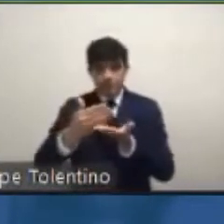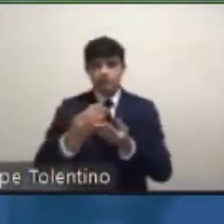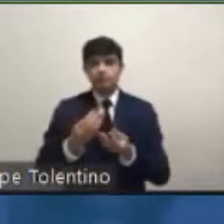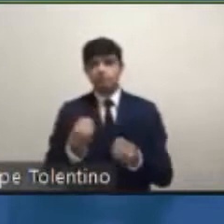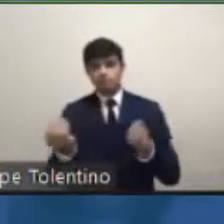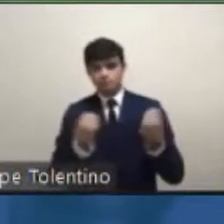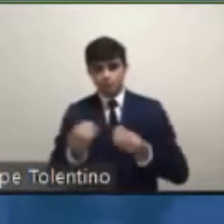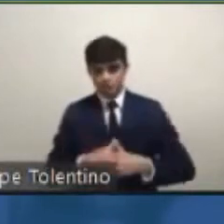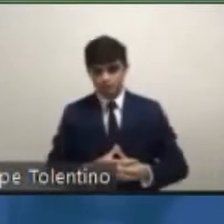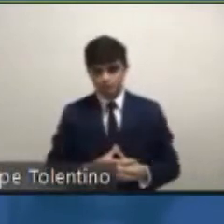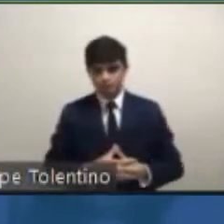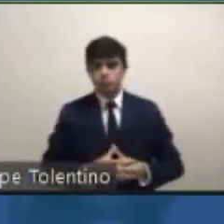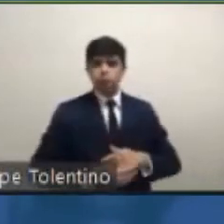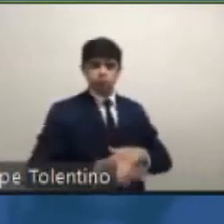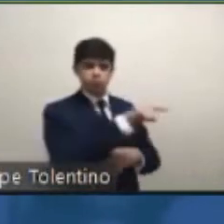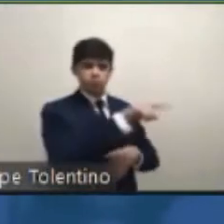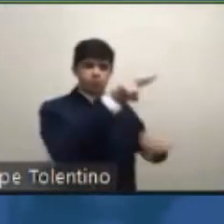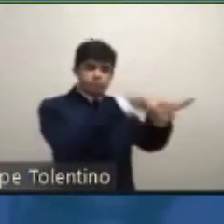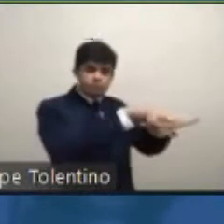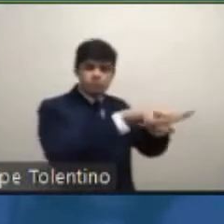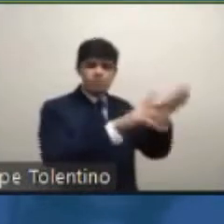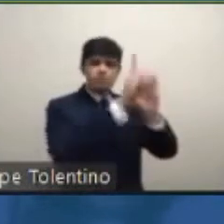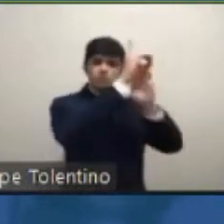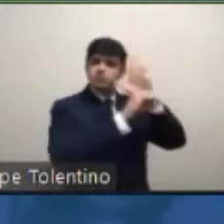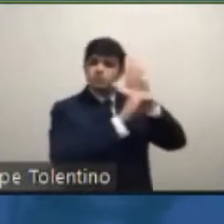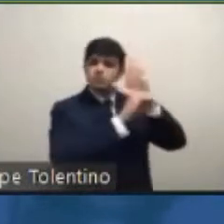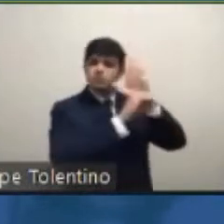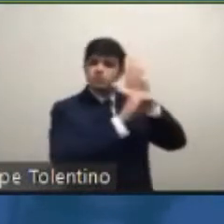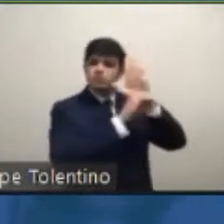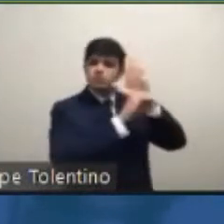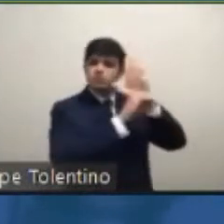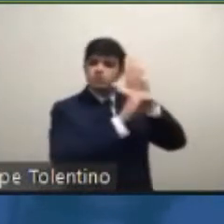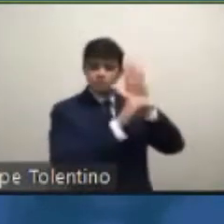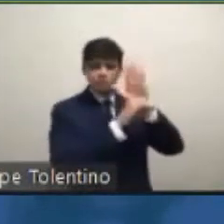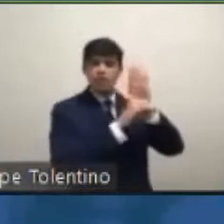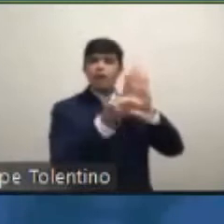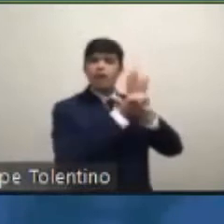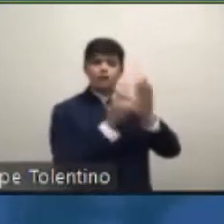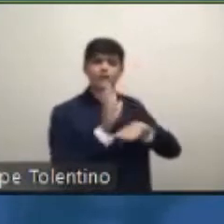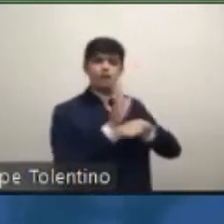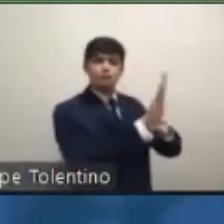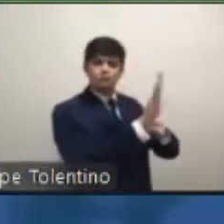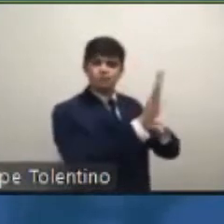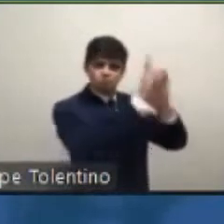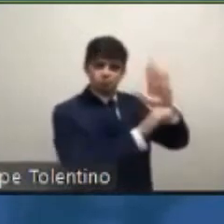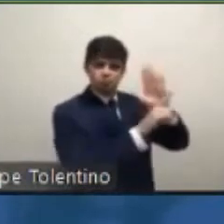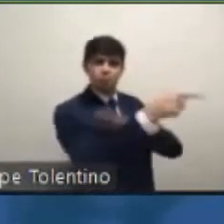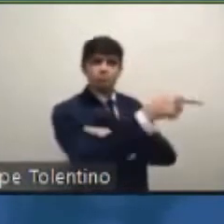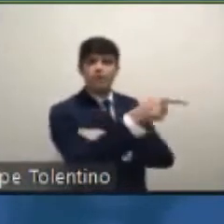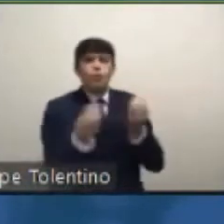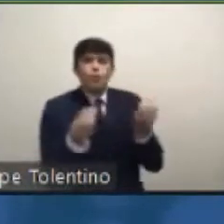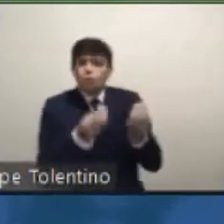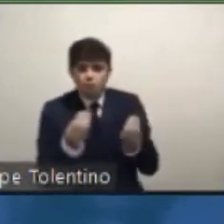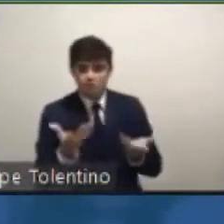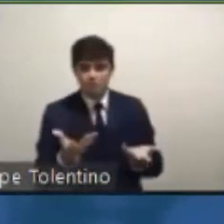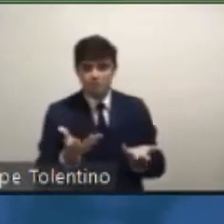paciente, do direito do paciente, a legislação que protege o direito do paciente. Nesse sentido, nada melhor